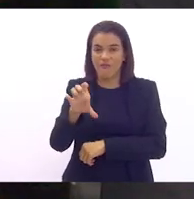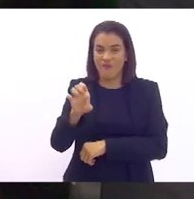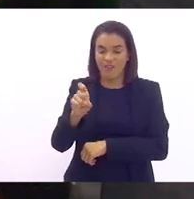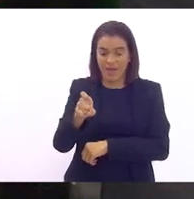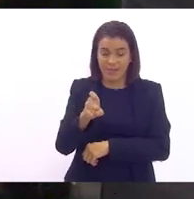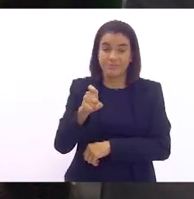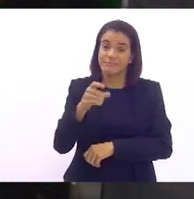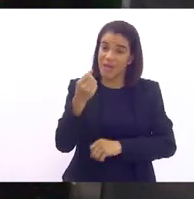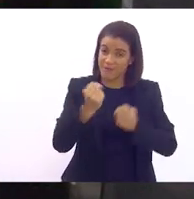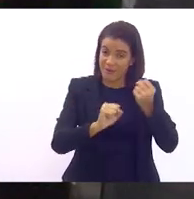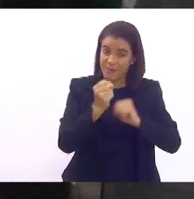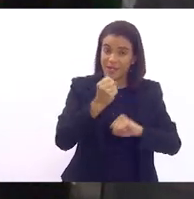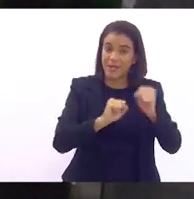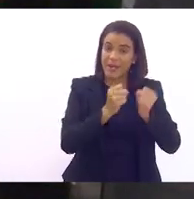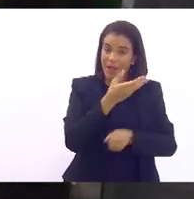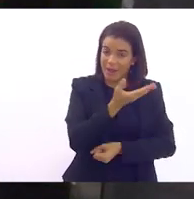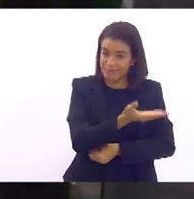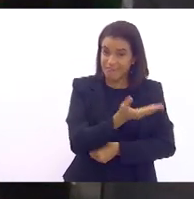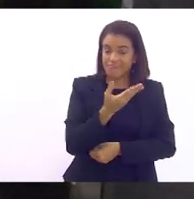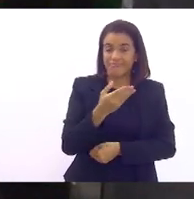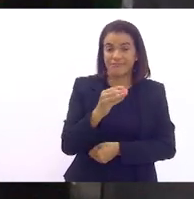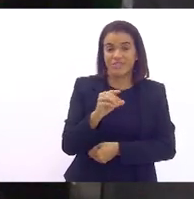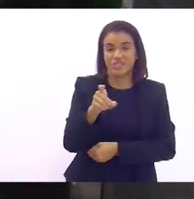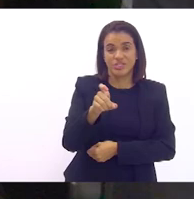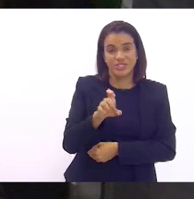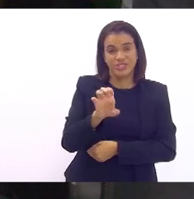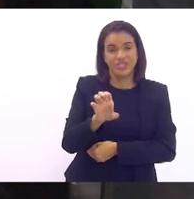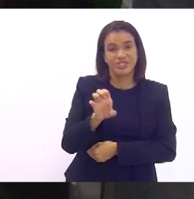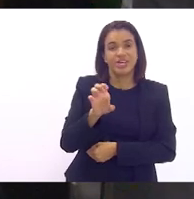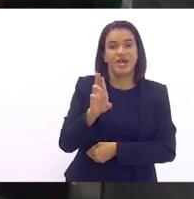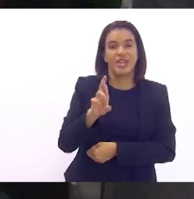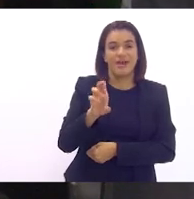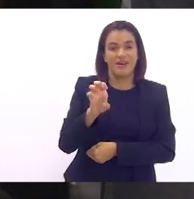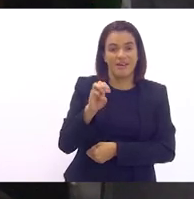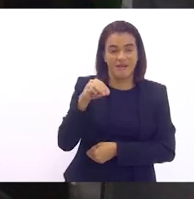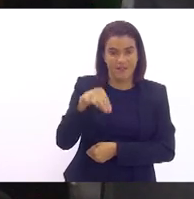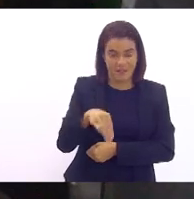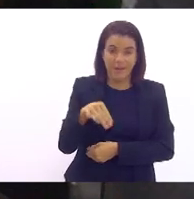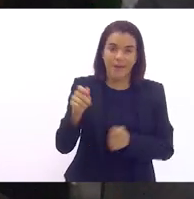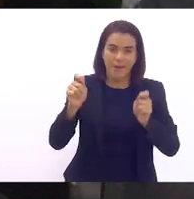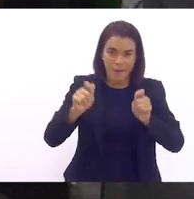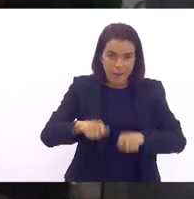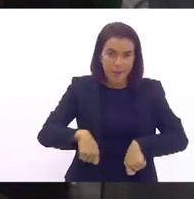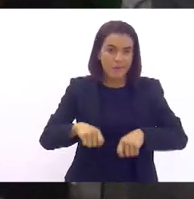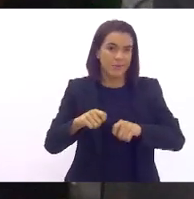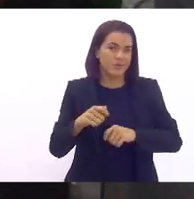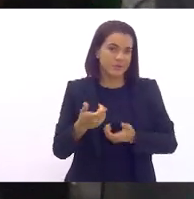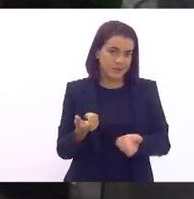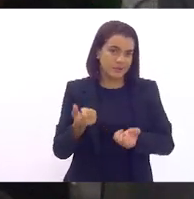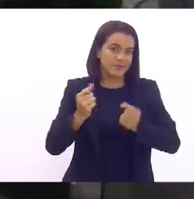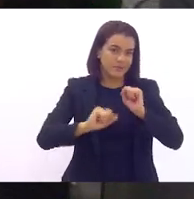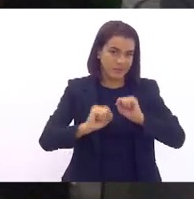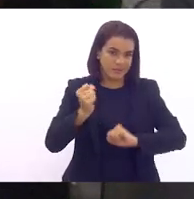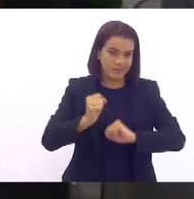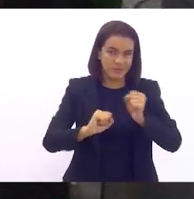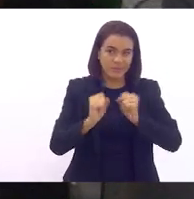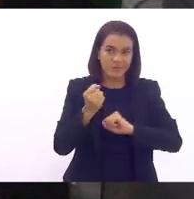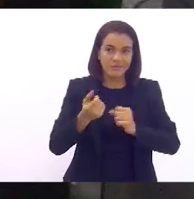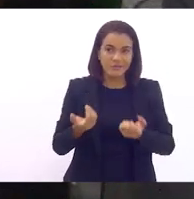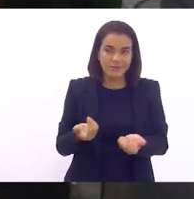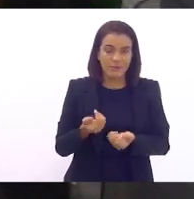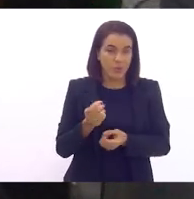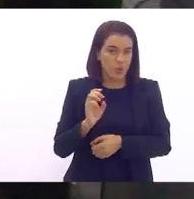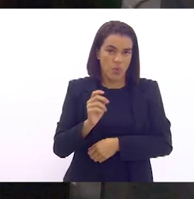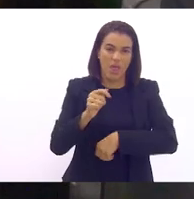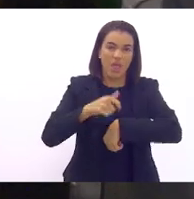A 47 km mais ou menos daqui então é possível realizar né não se realiza em